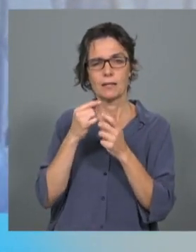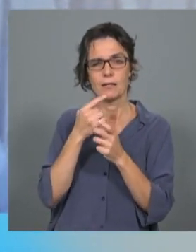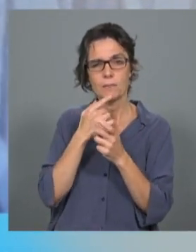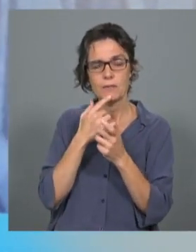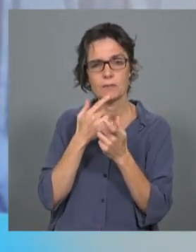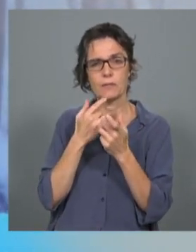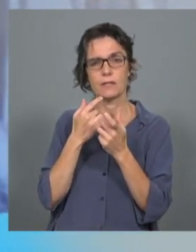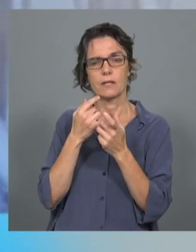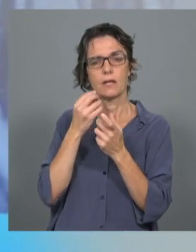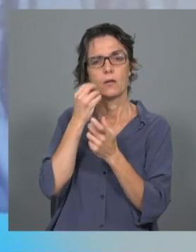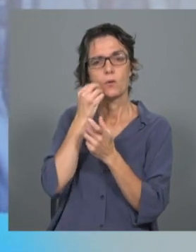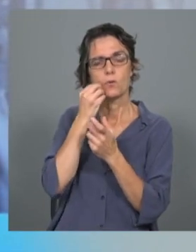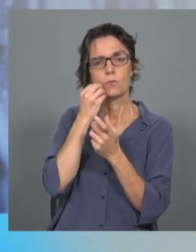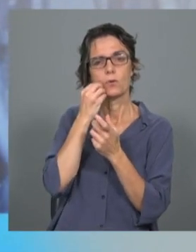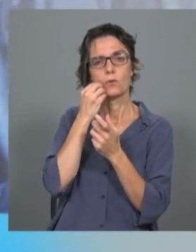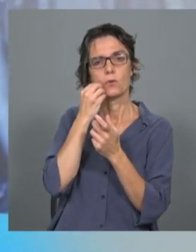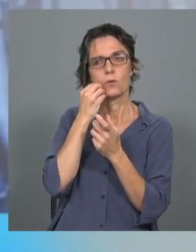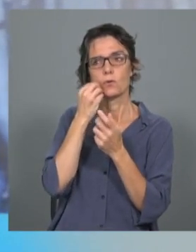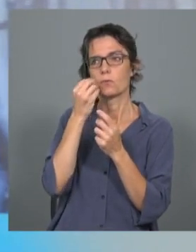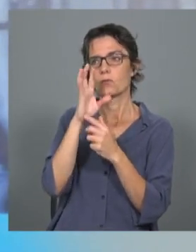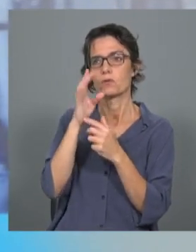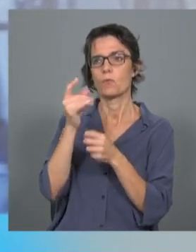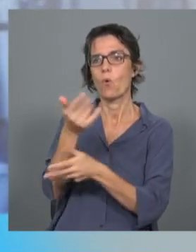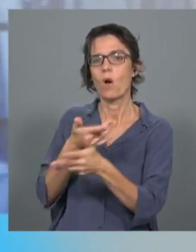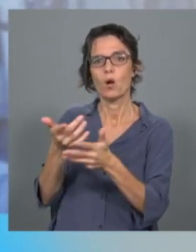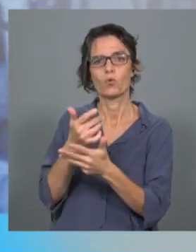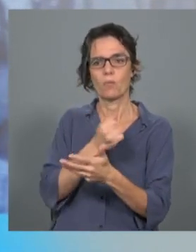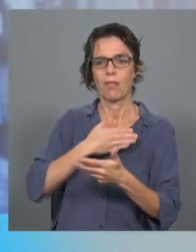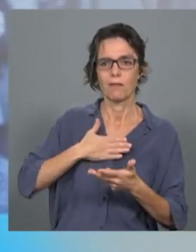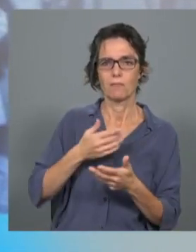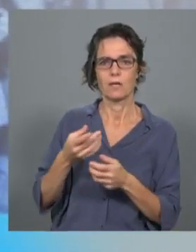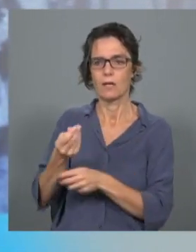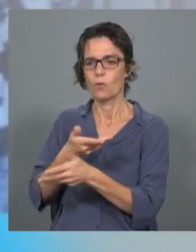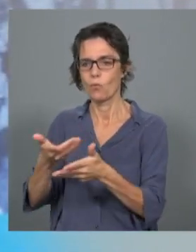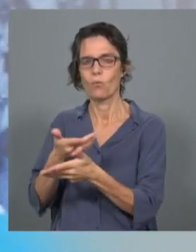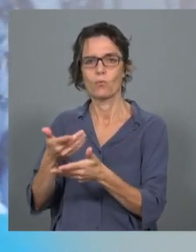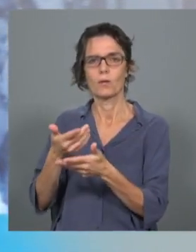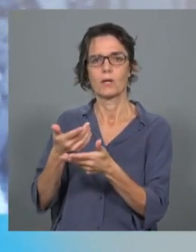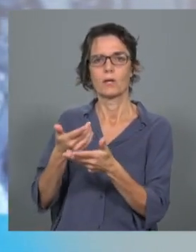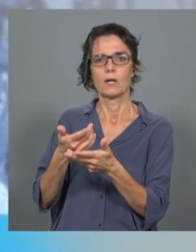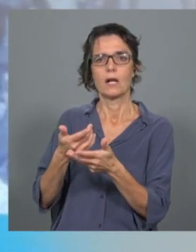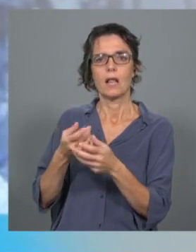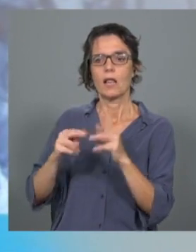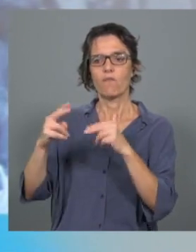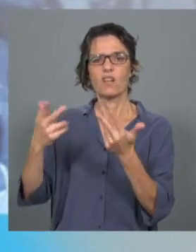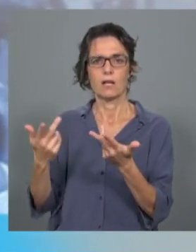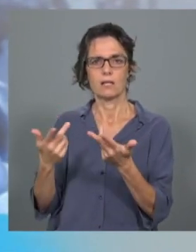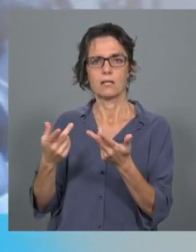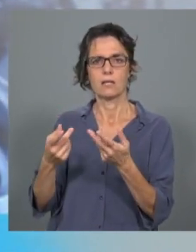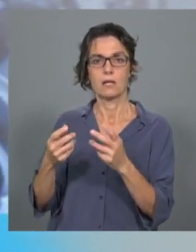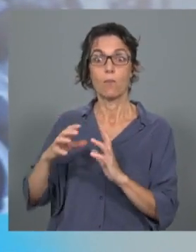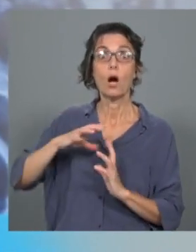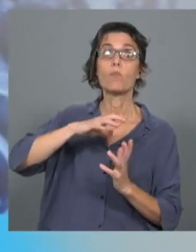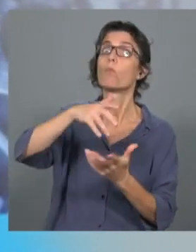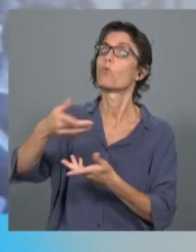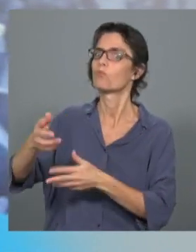reflexão exatamente para o mundo das empresas, para o mundo da economia, para o mundo da finança, para o mundo da finança.